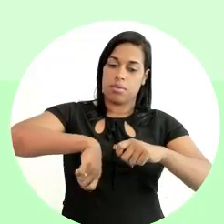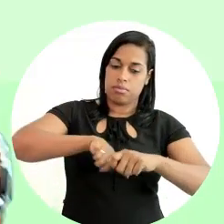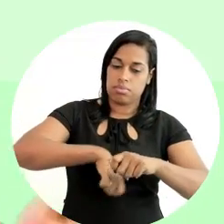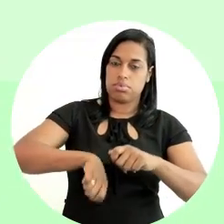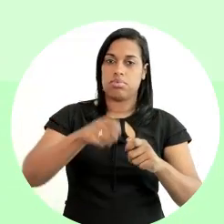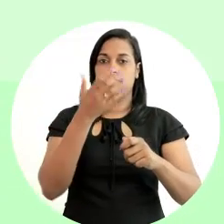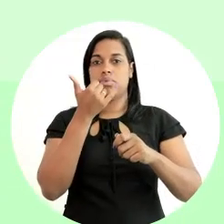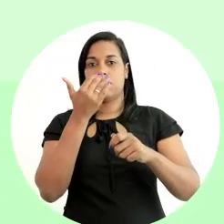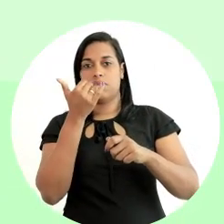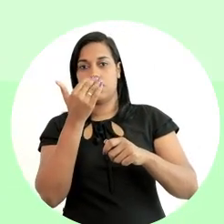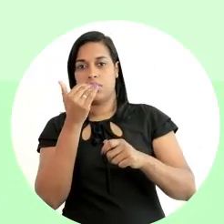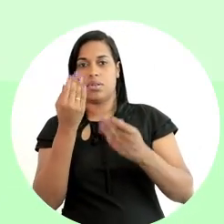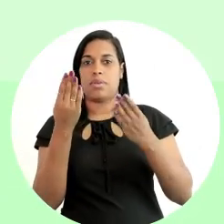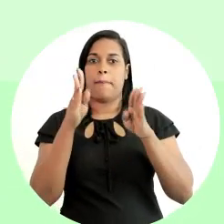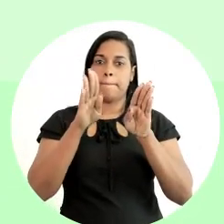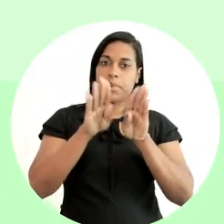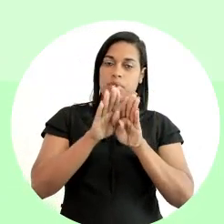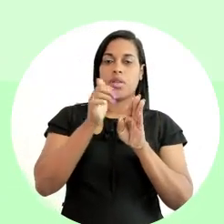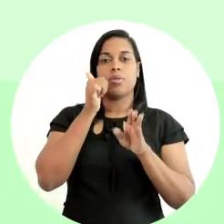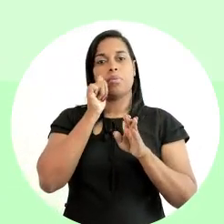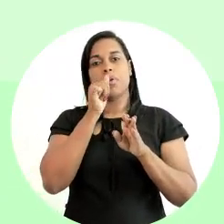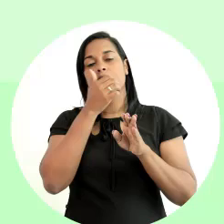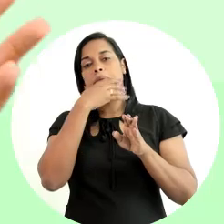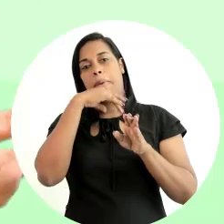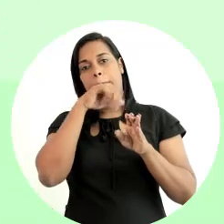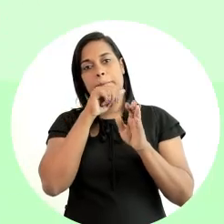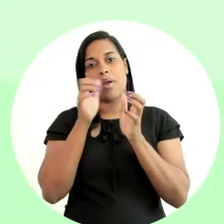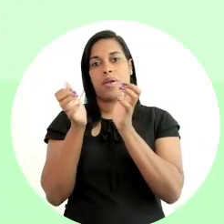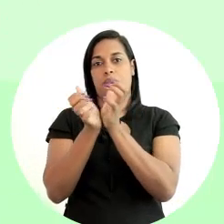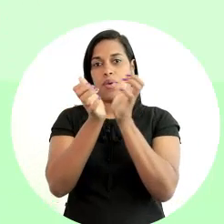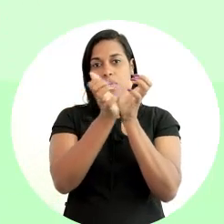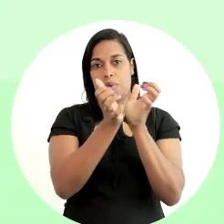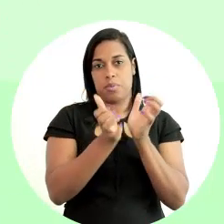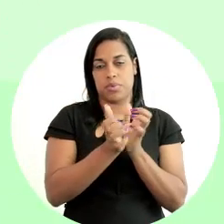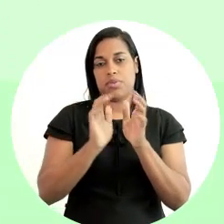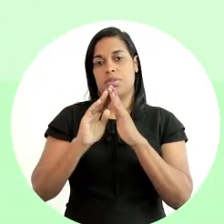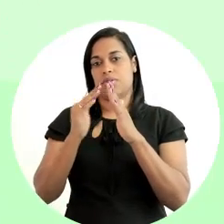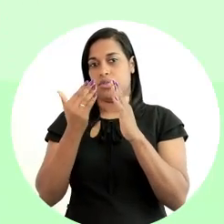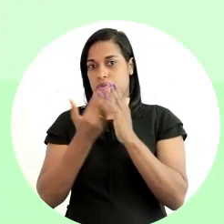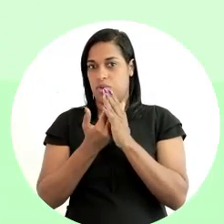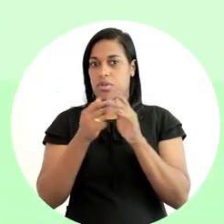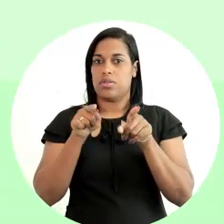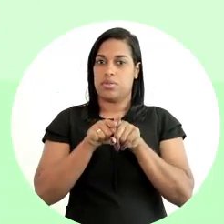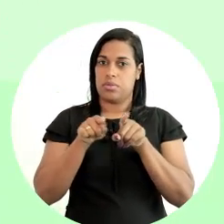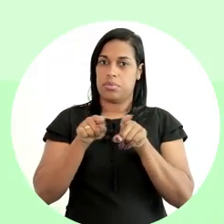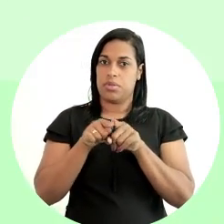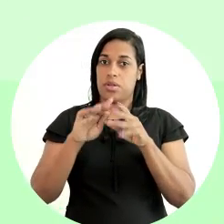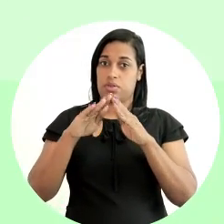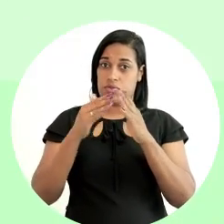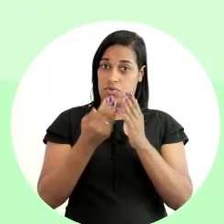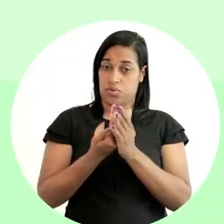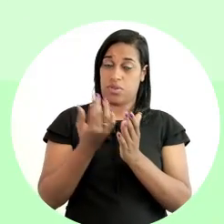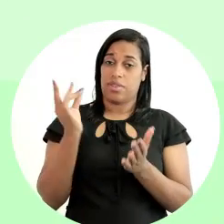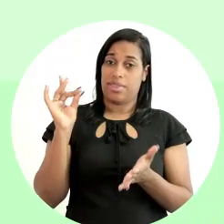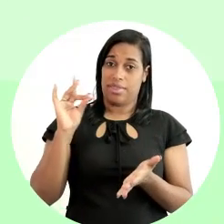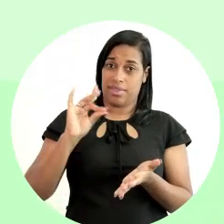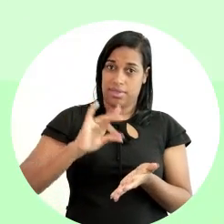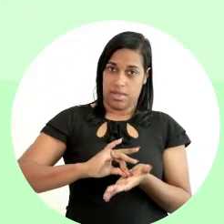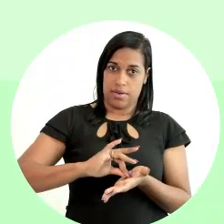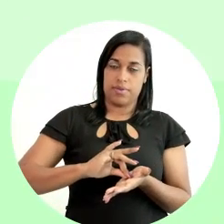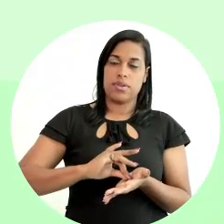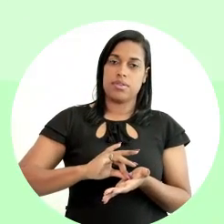merendeira, o porteiro, os pais, a comunidade que está em volta da escola. A escola, na